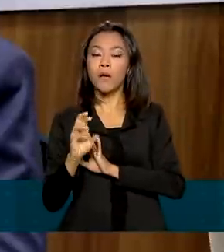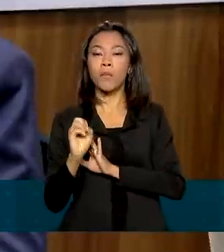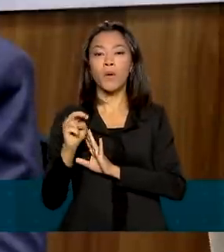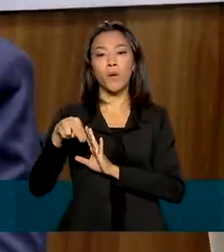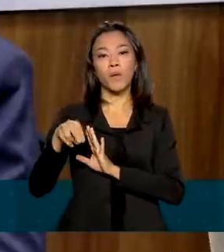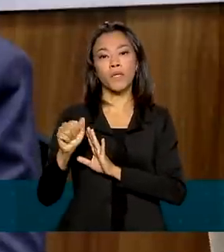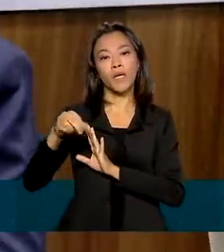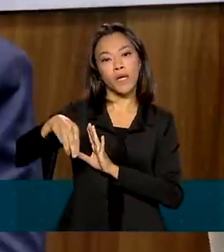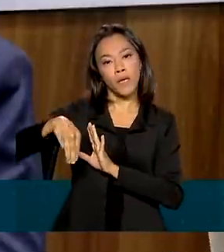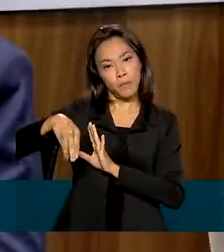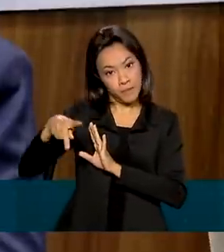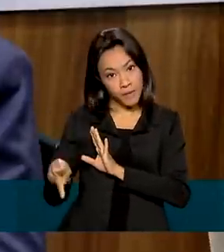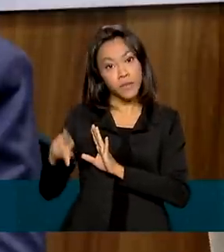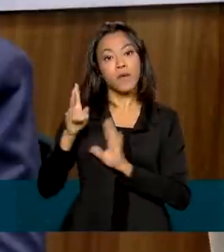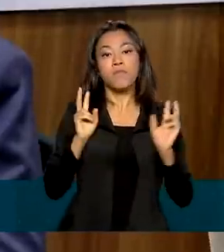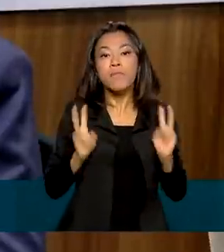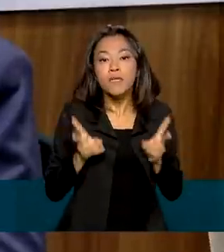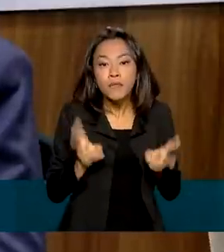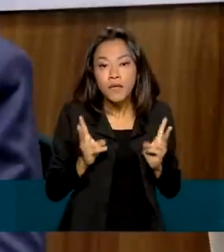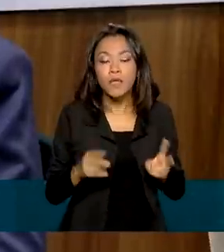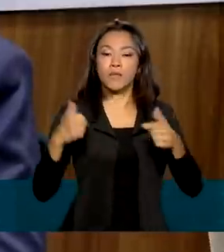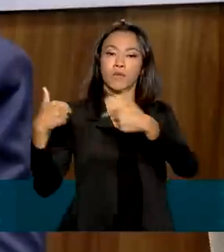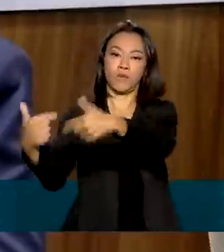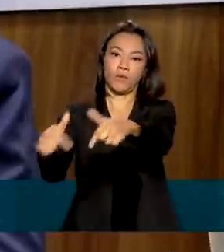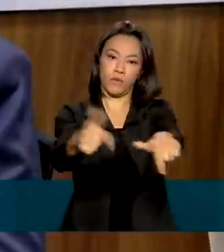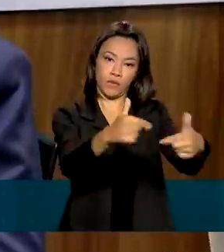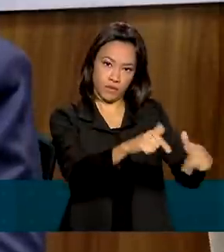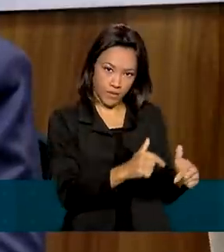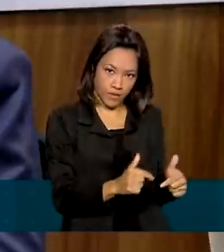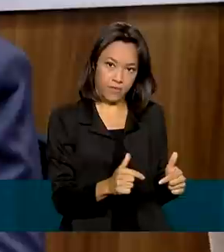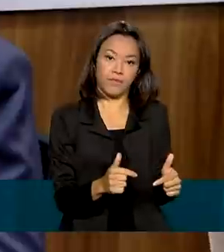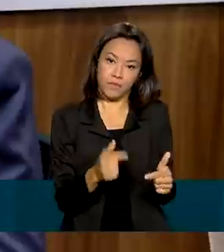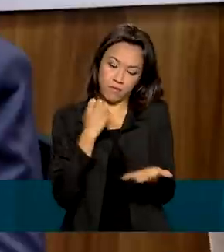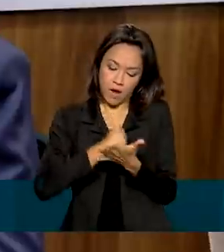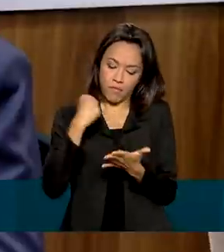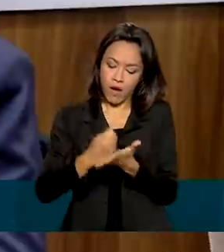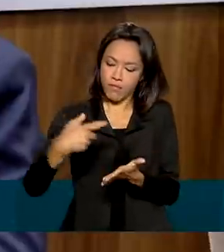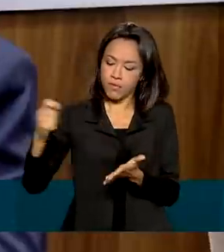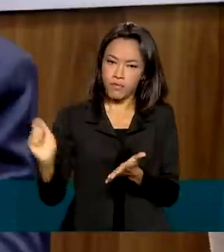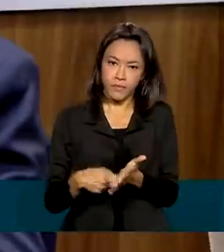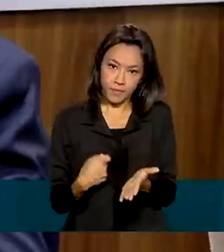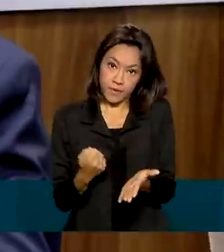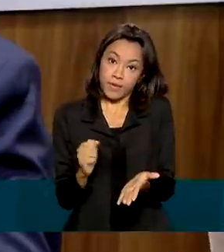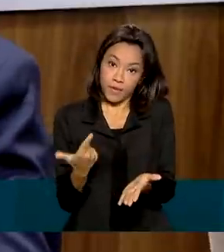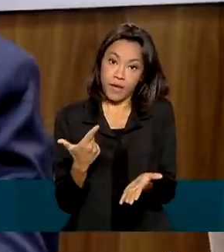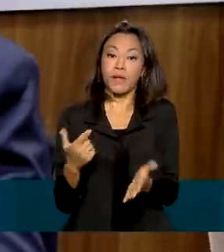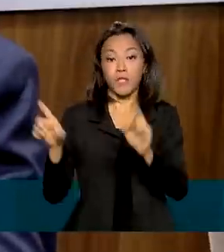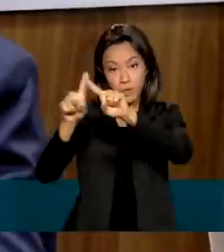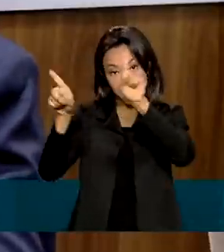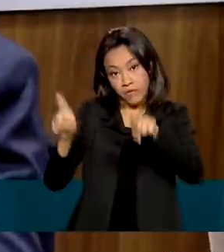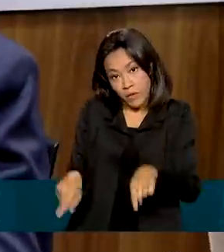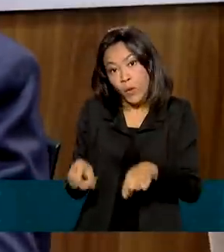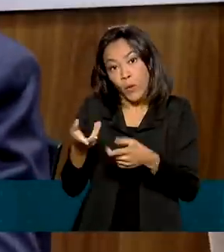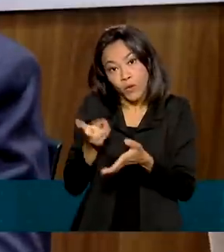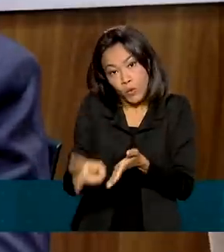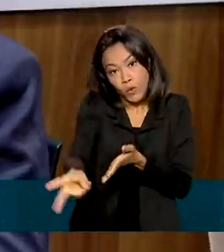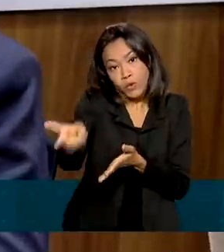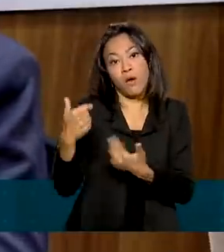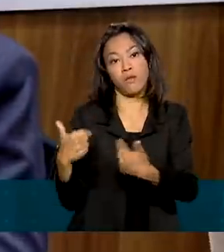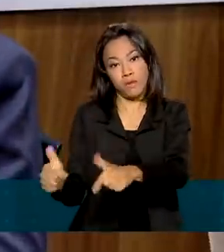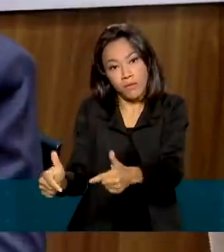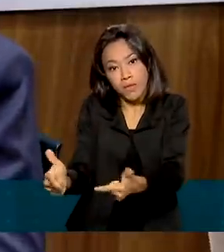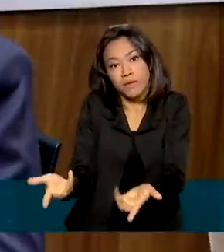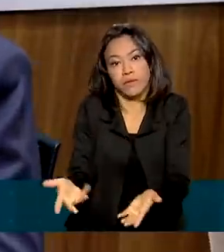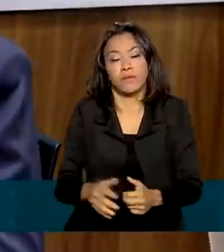então conseguimos manter os empregos formais com carteira assinada e o remédio servidores públicos têm estabilidade controle